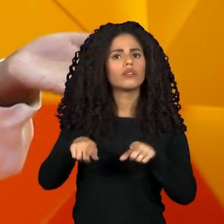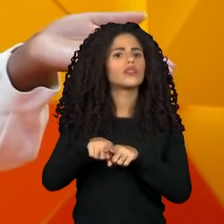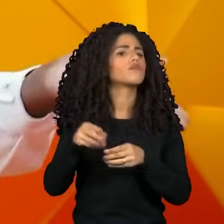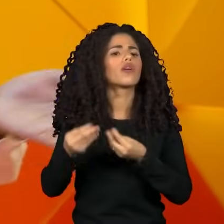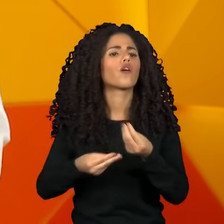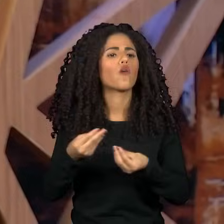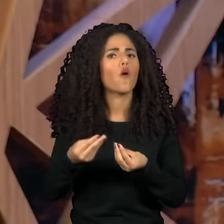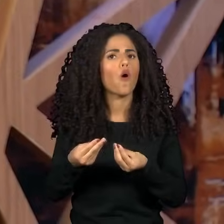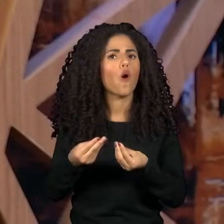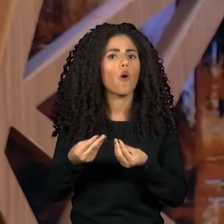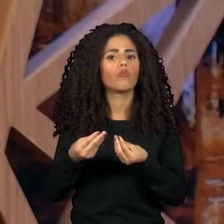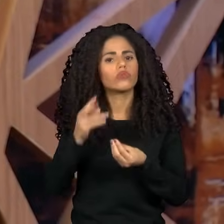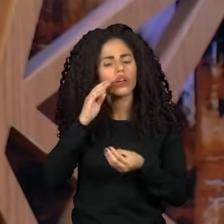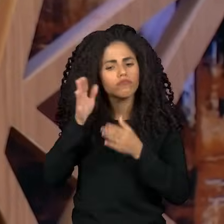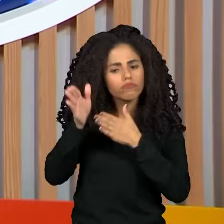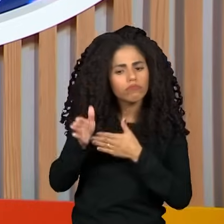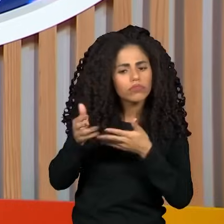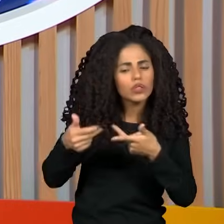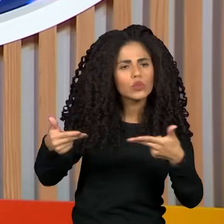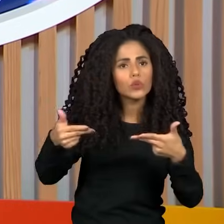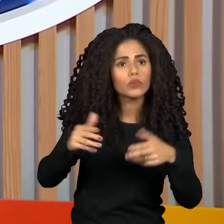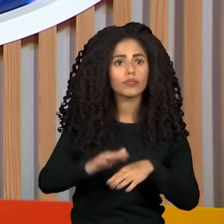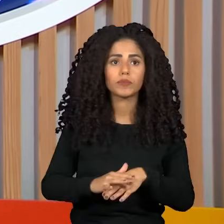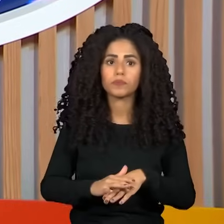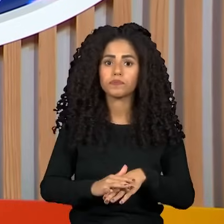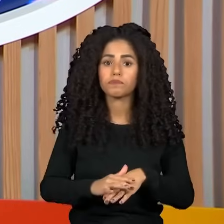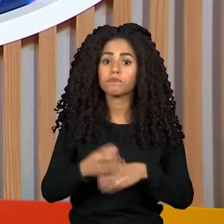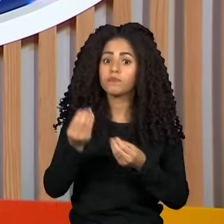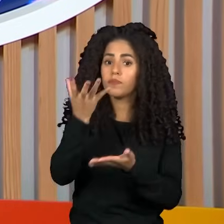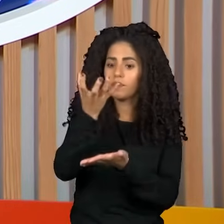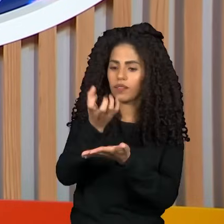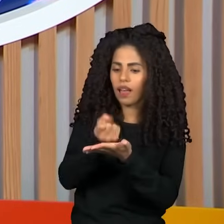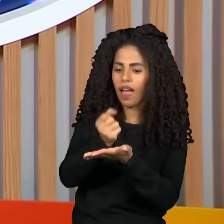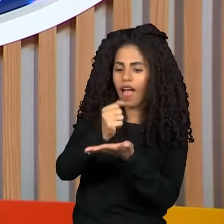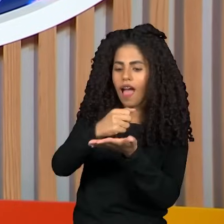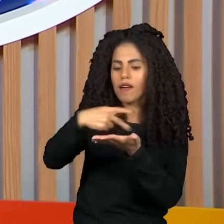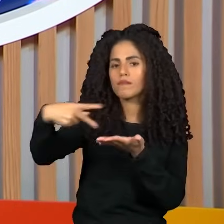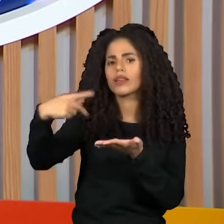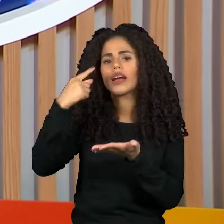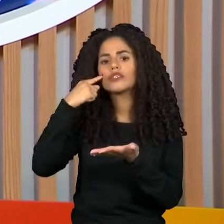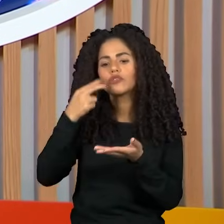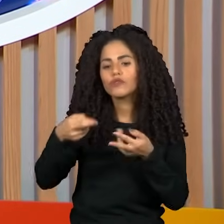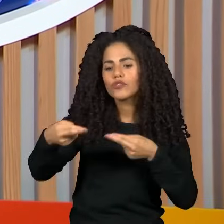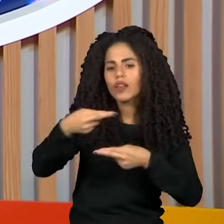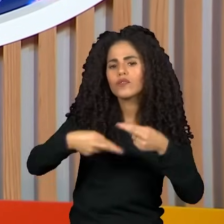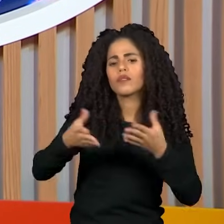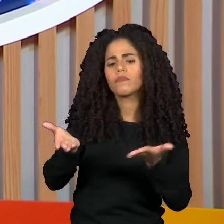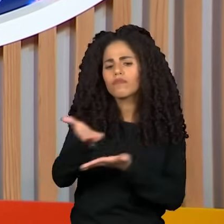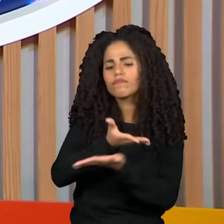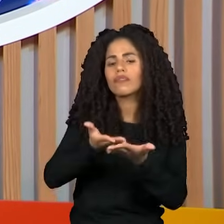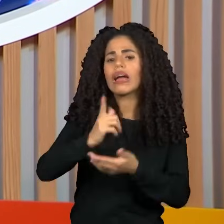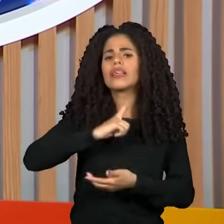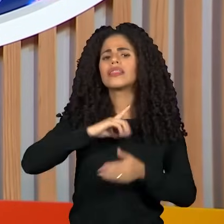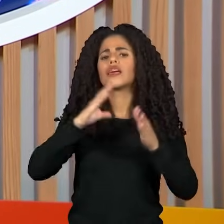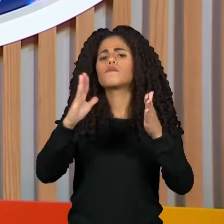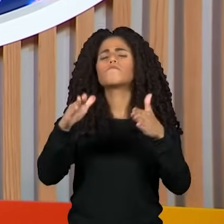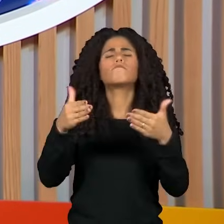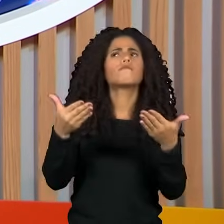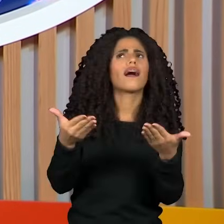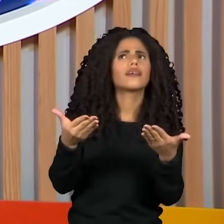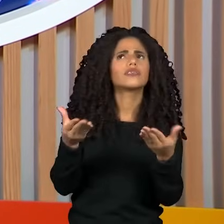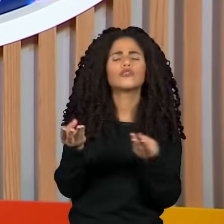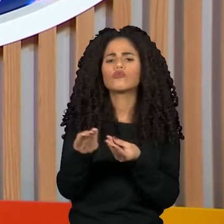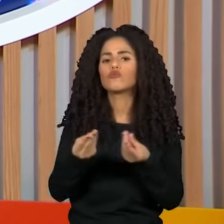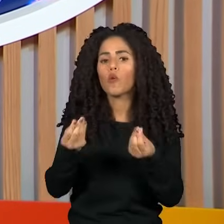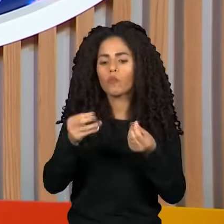se a gente for nessas convenções. Aplicativos de relacionamento existem muitos, mas algumas distinções fazem